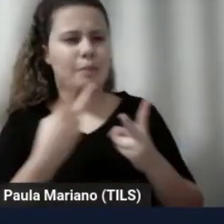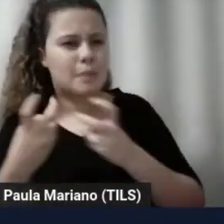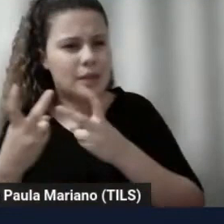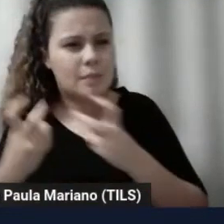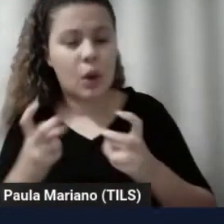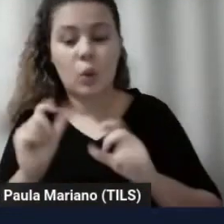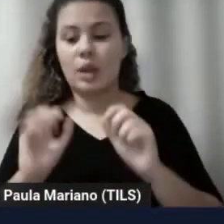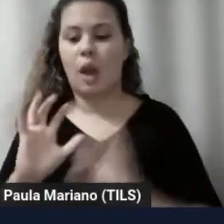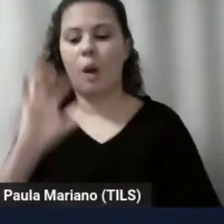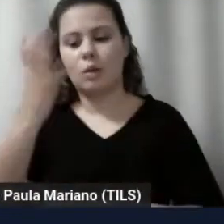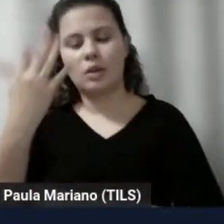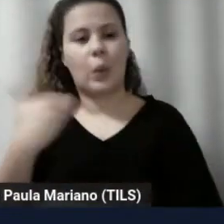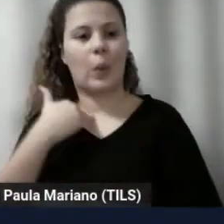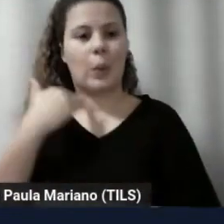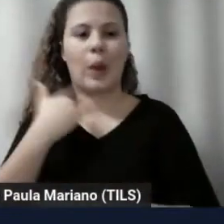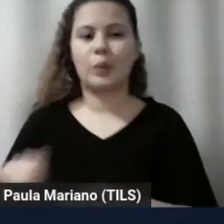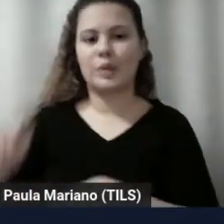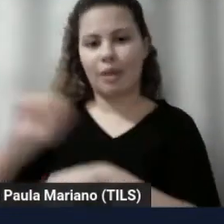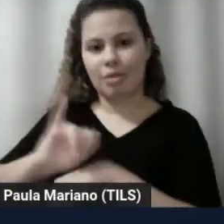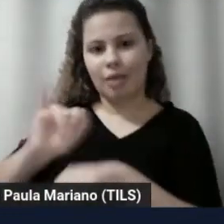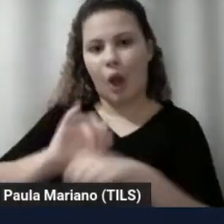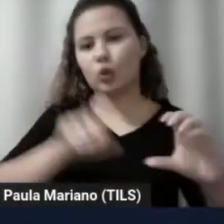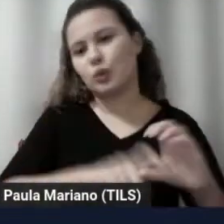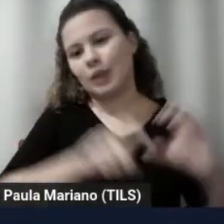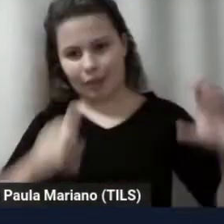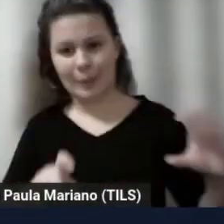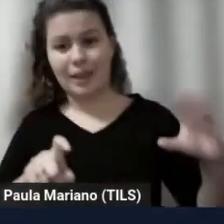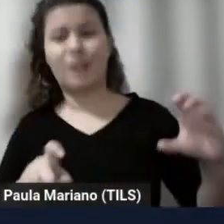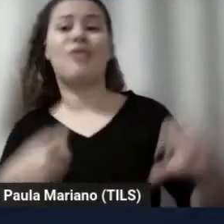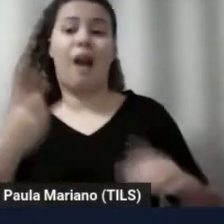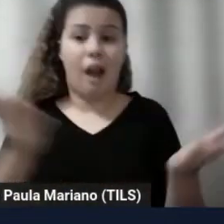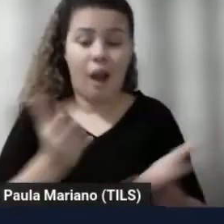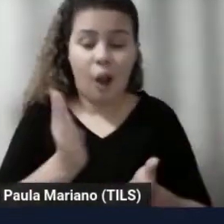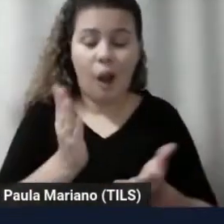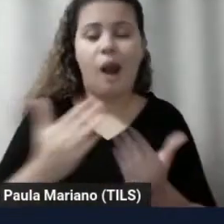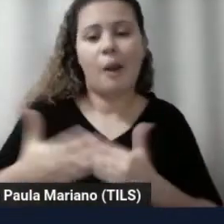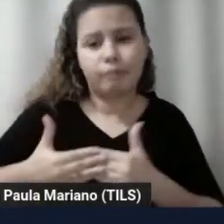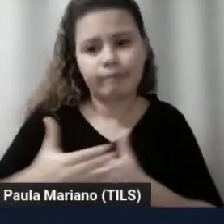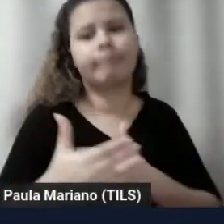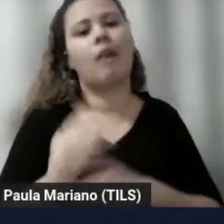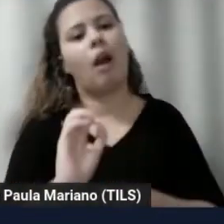Banco Central independente. Estão criando agora o Conselho